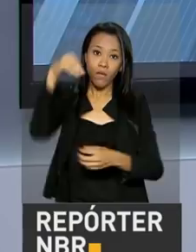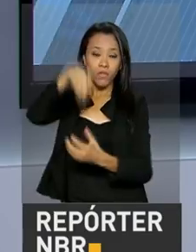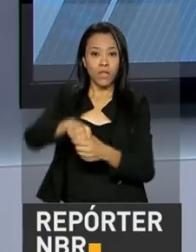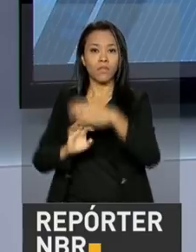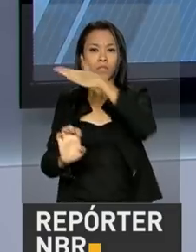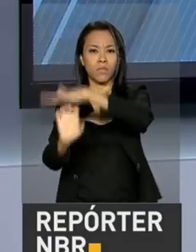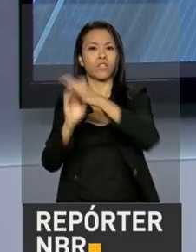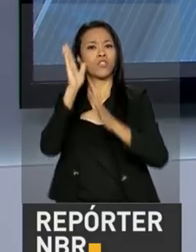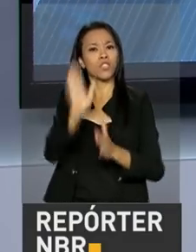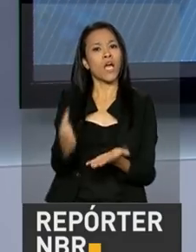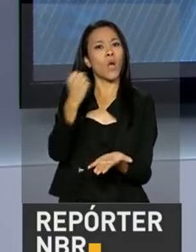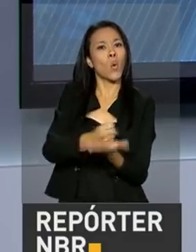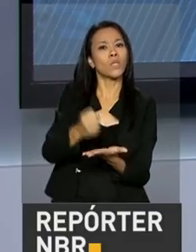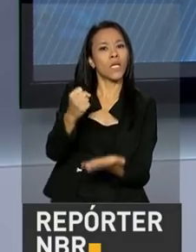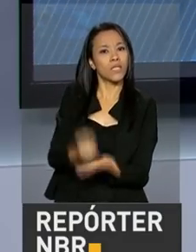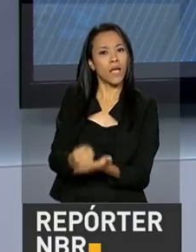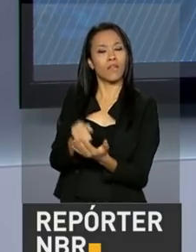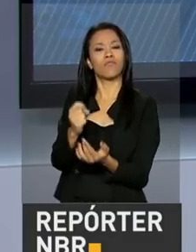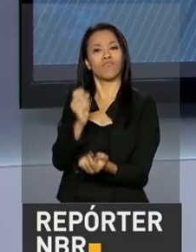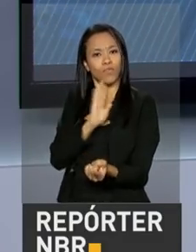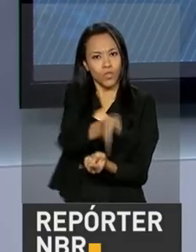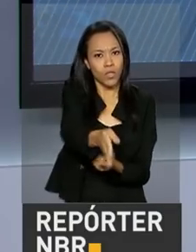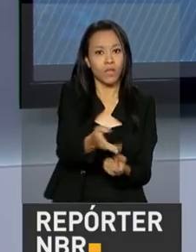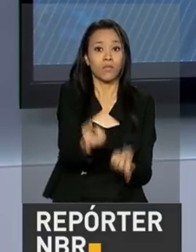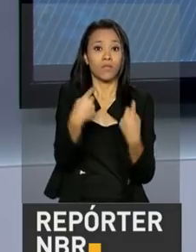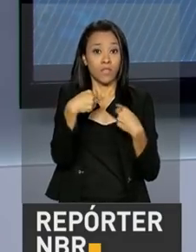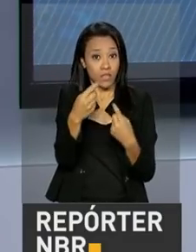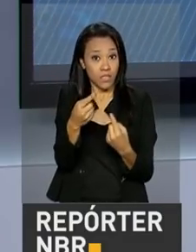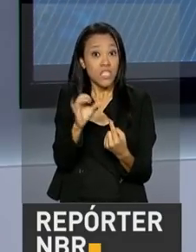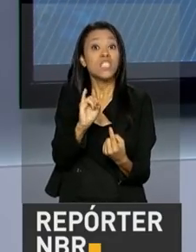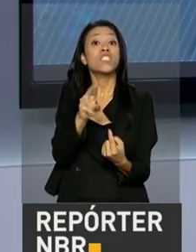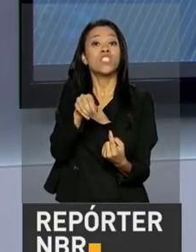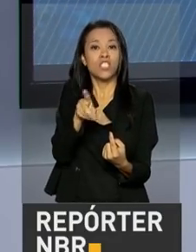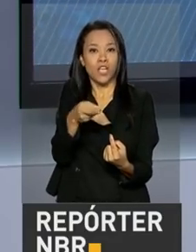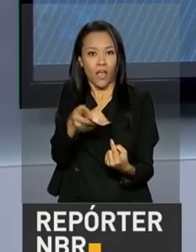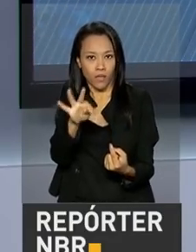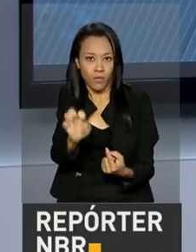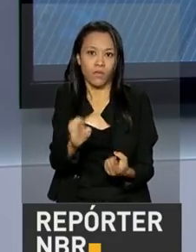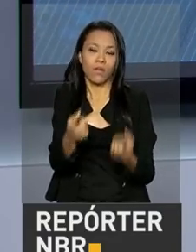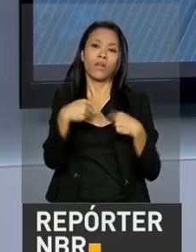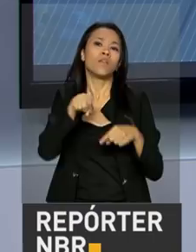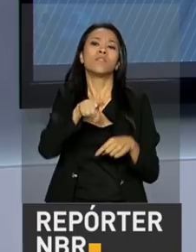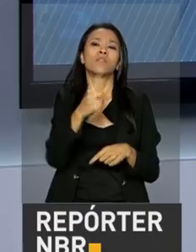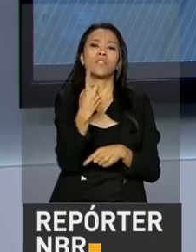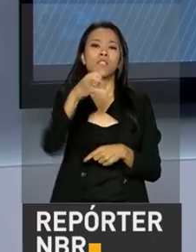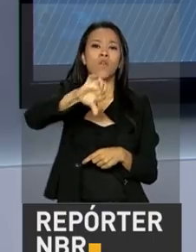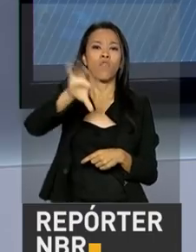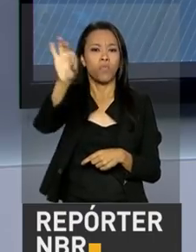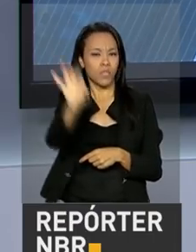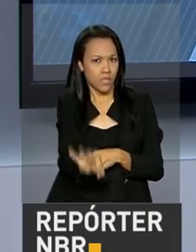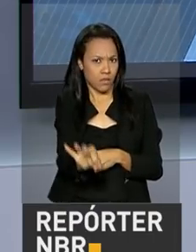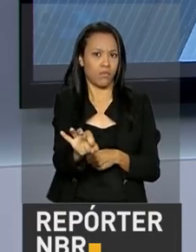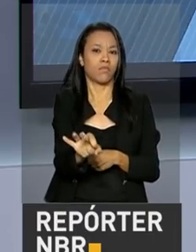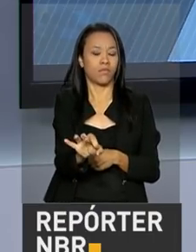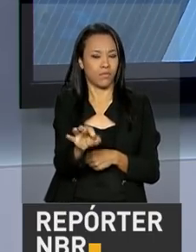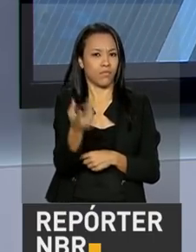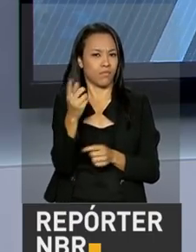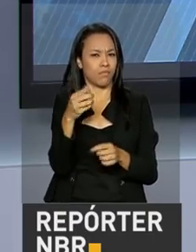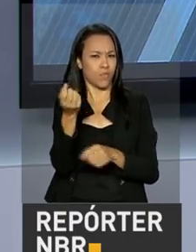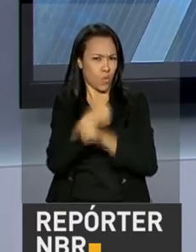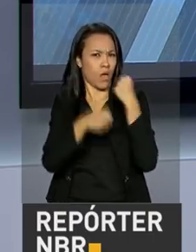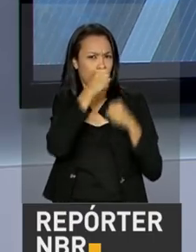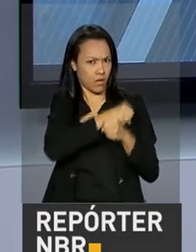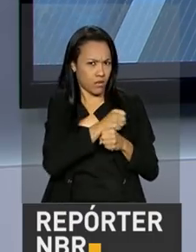foram contratados de forma indireta o número equivale a quase 19 por cento dos empregados no país naquele ano